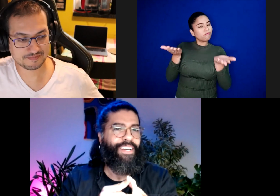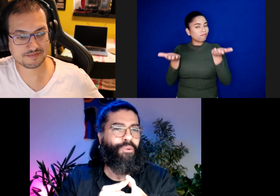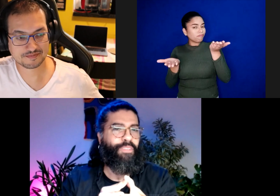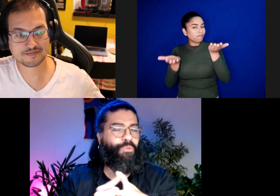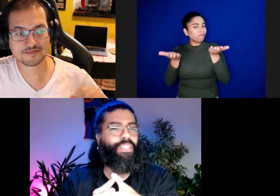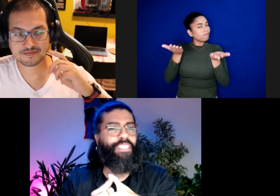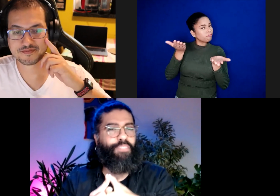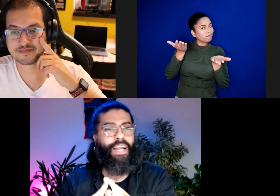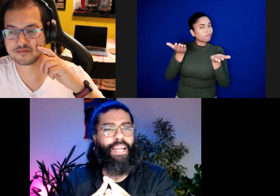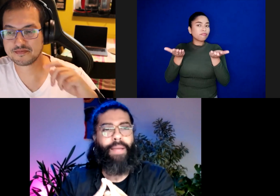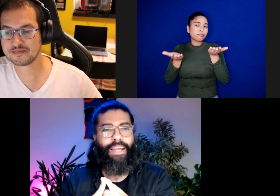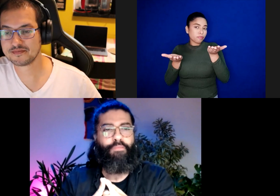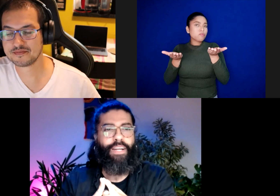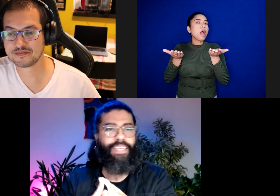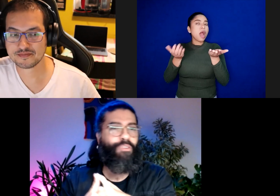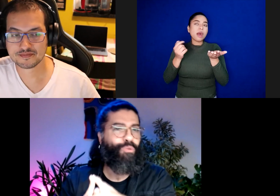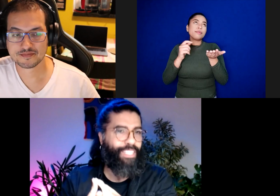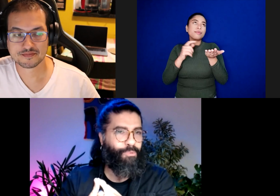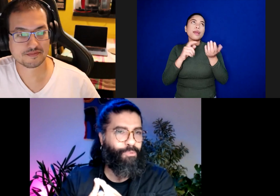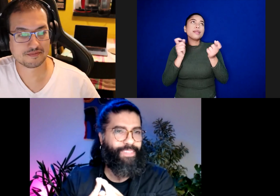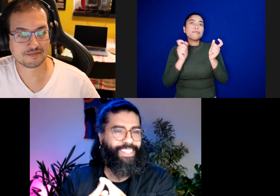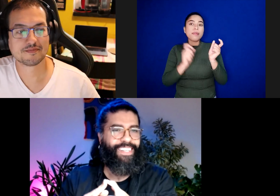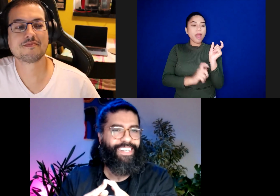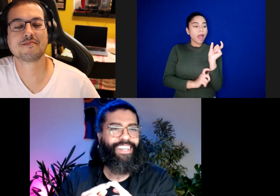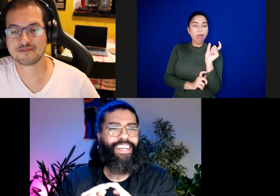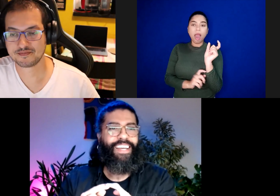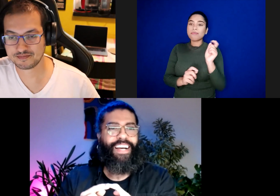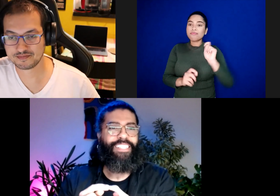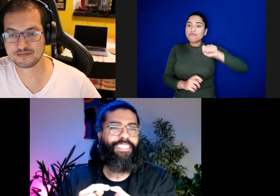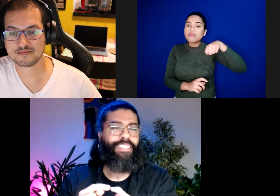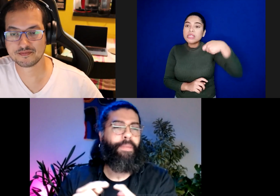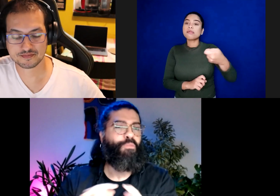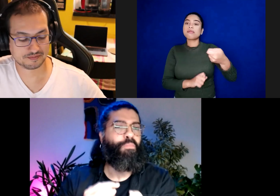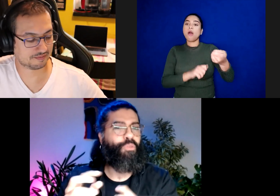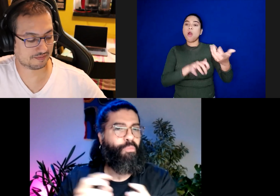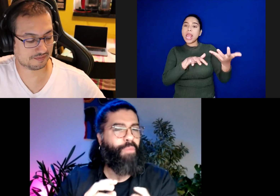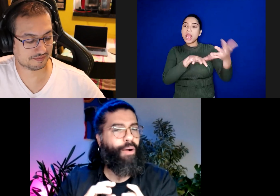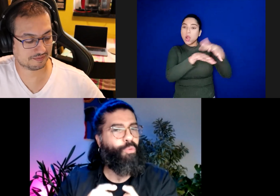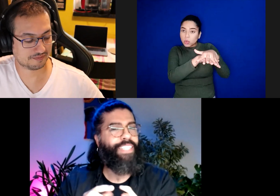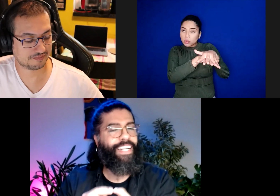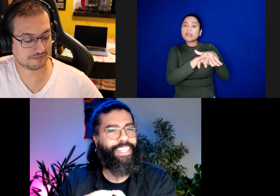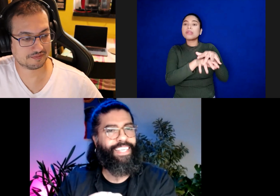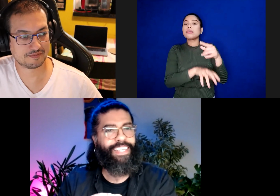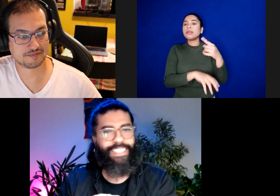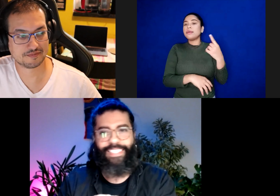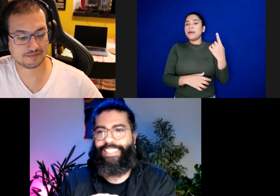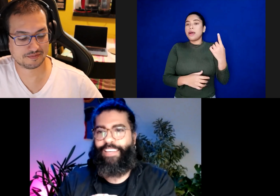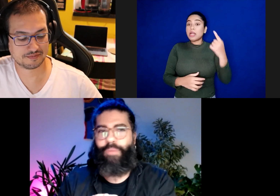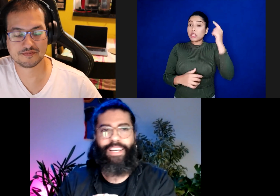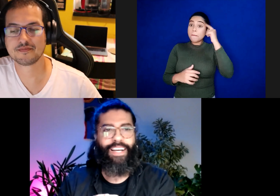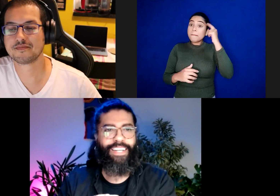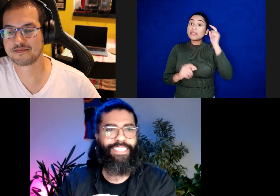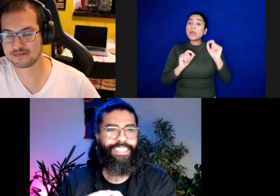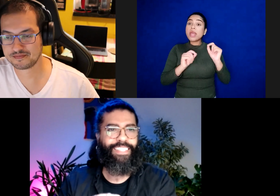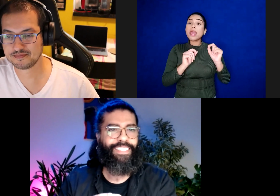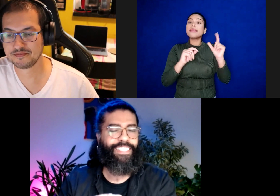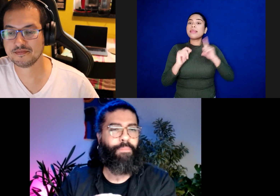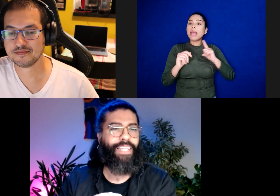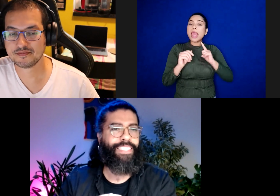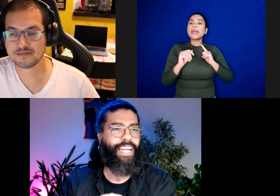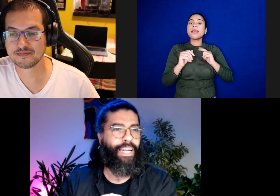a ideia de quando a gente fala a palavra inclusão né a gente está pressupondo algumas hierarquias né Tem uma